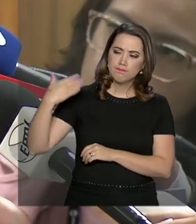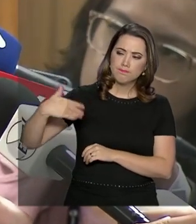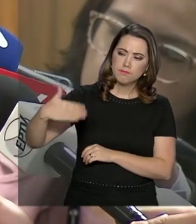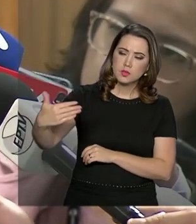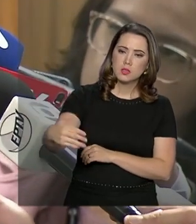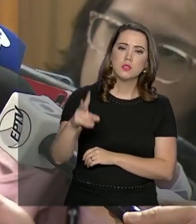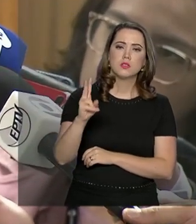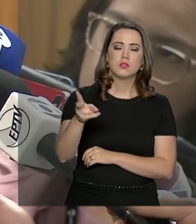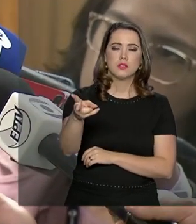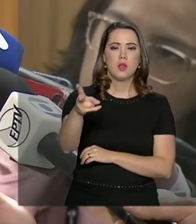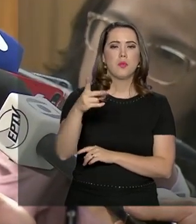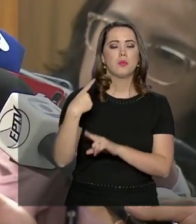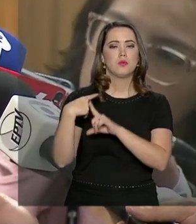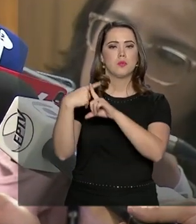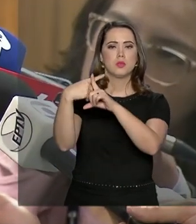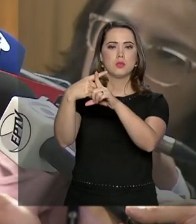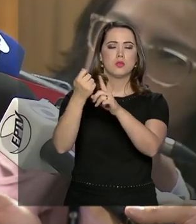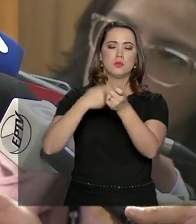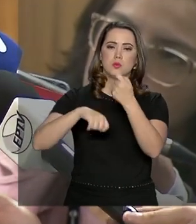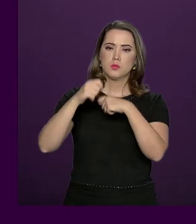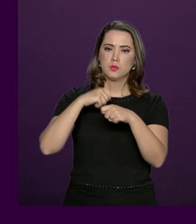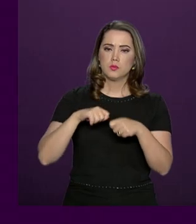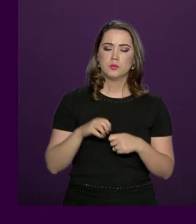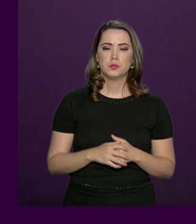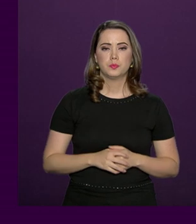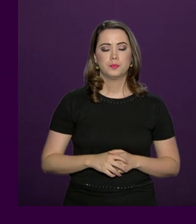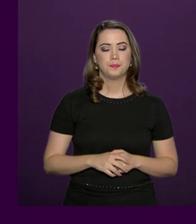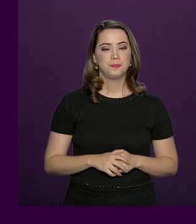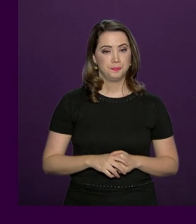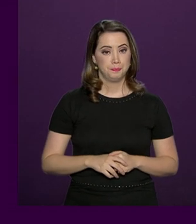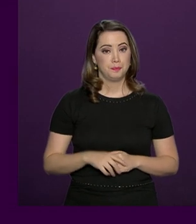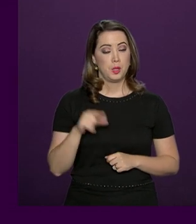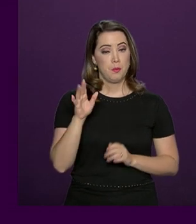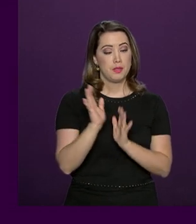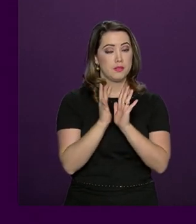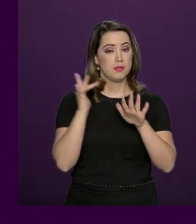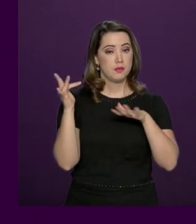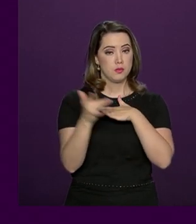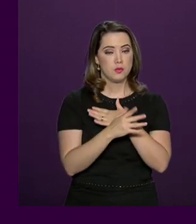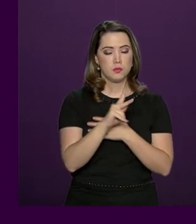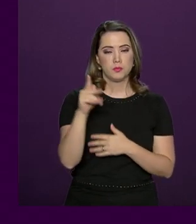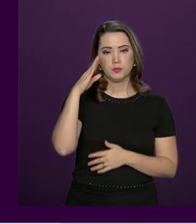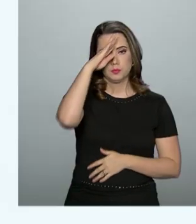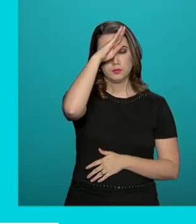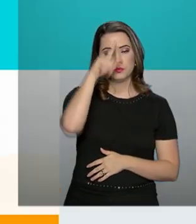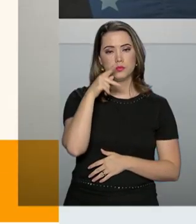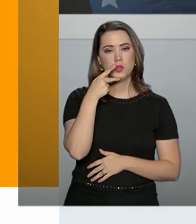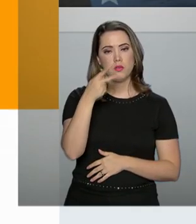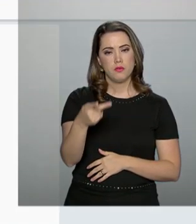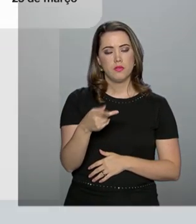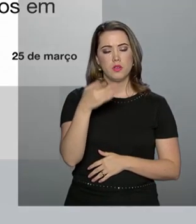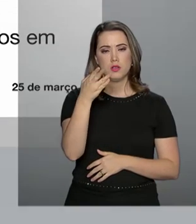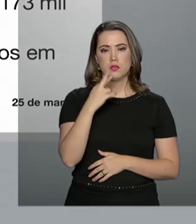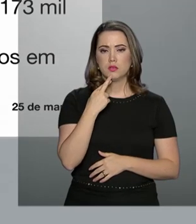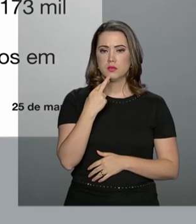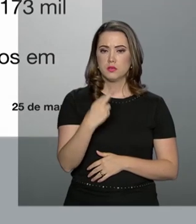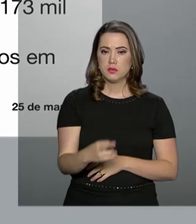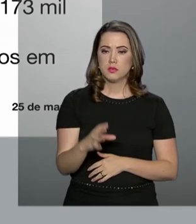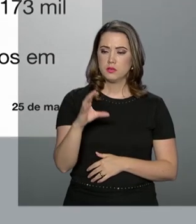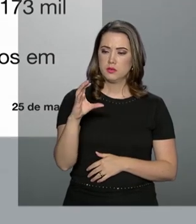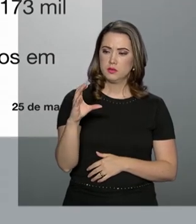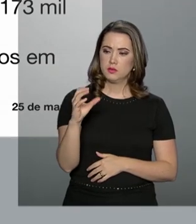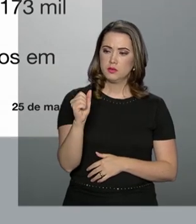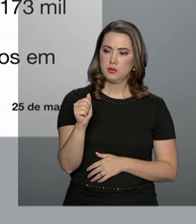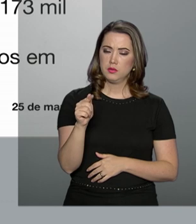tradicionalmente bastante positivos para a economia como um todo. E pelas redes sociais, o presidente Jair Bolsonaro comentou os resultados do